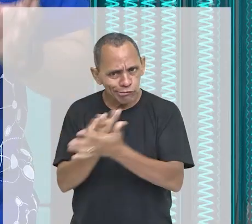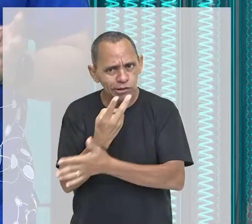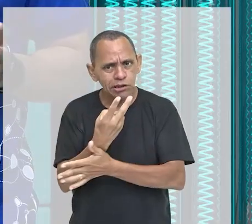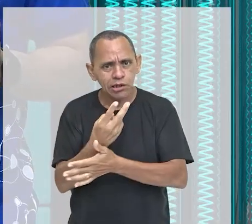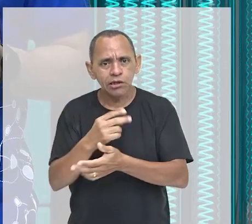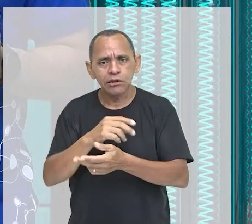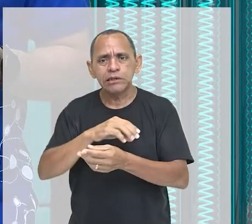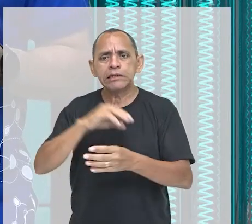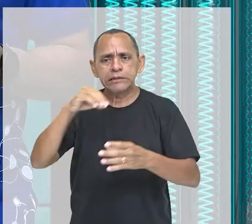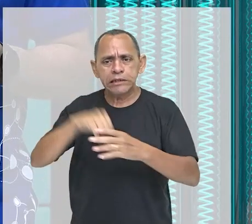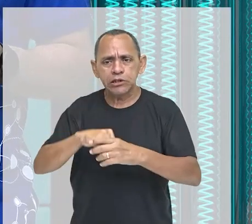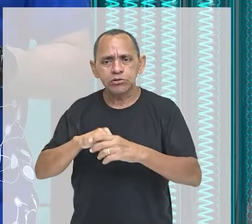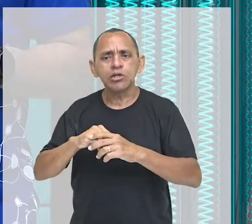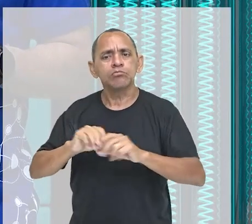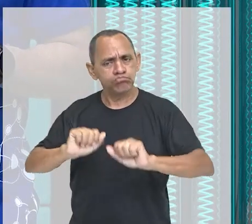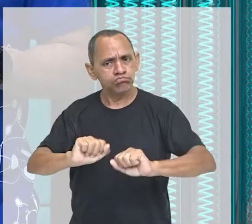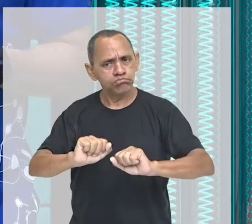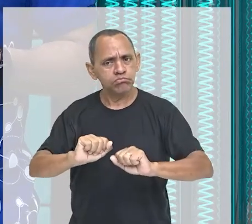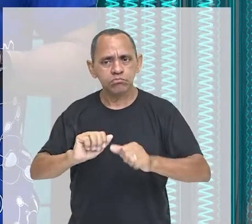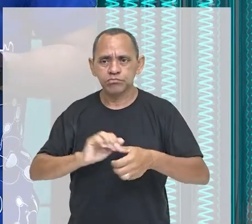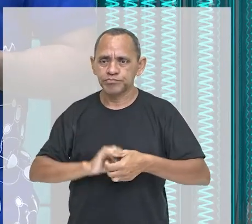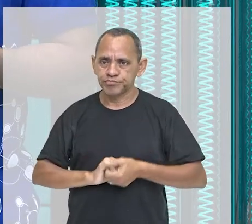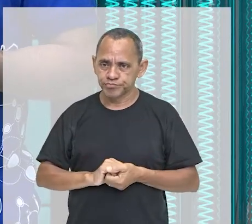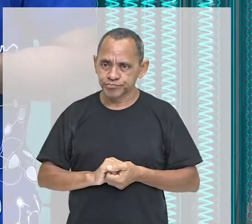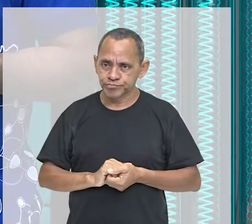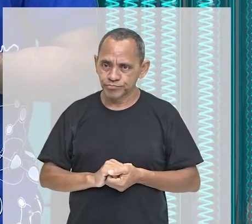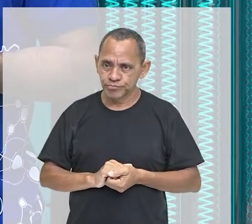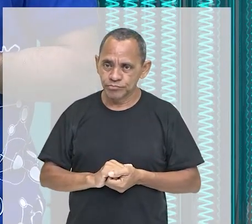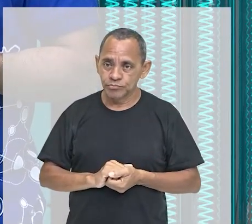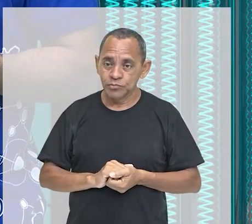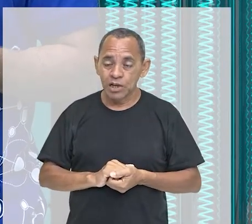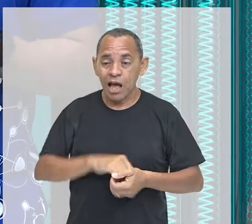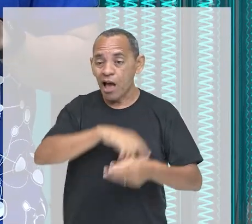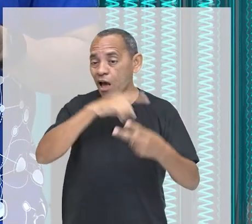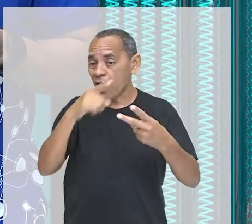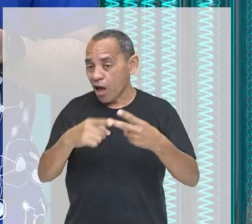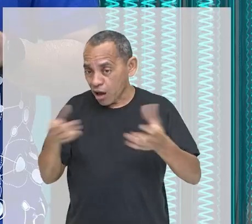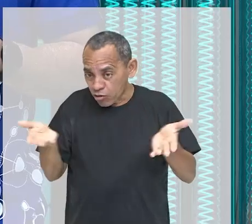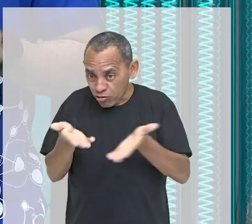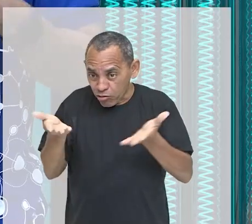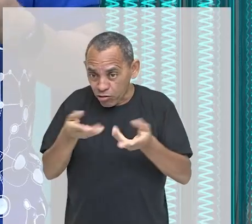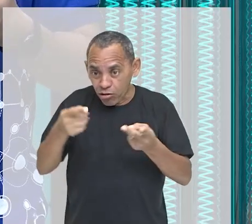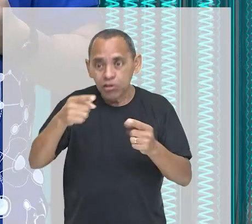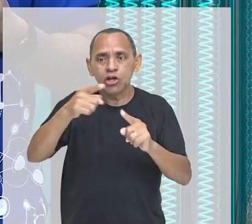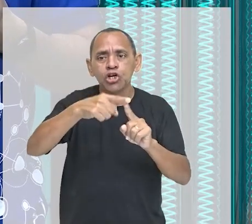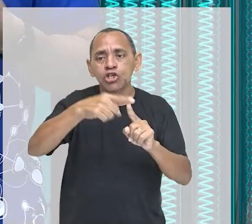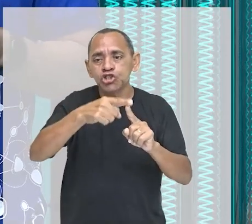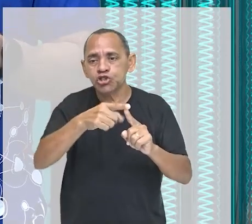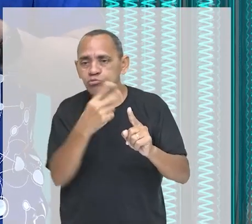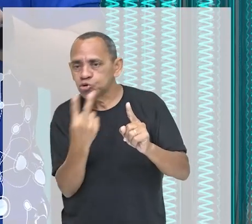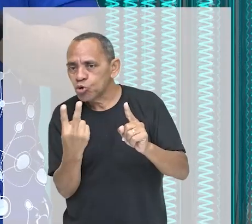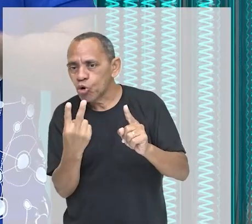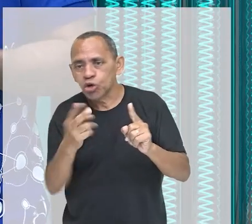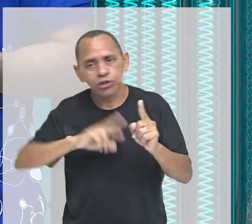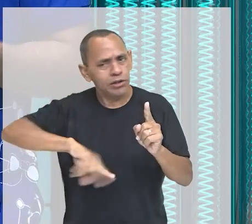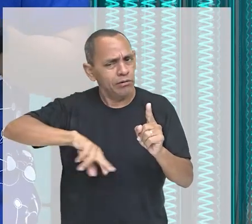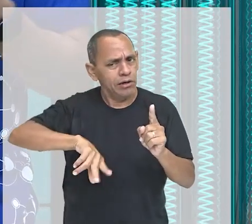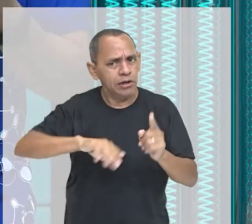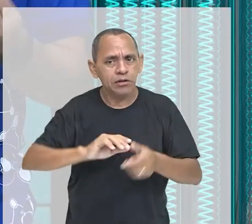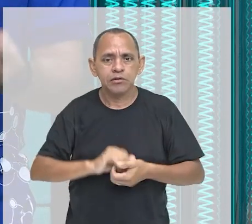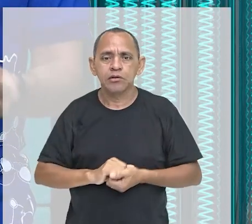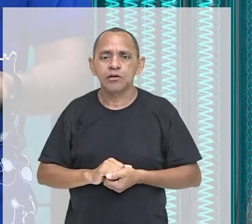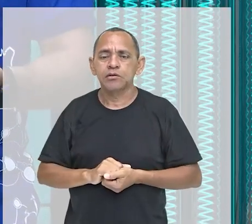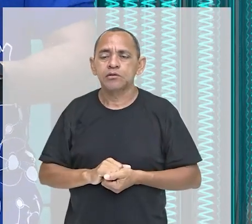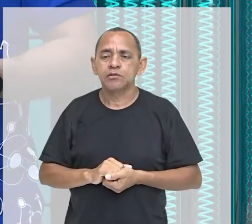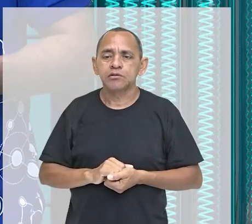estão dentro das possibilidades de ocorrência, já nessa do tipo 2, não. Eu provavelmente estarei diante